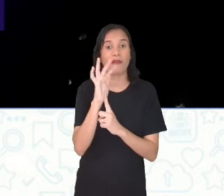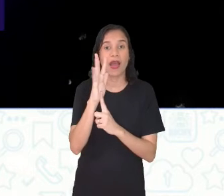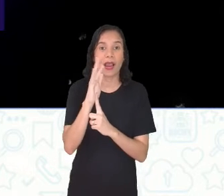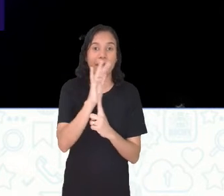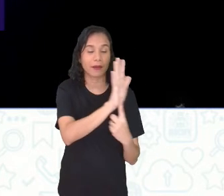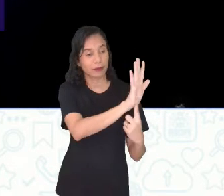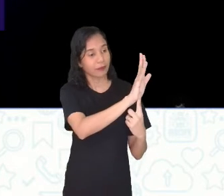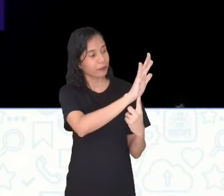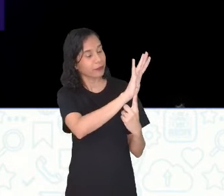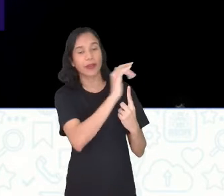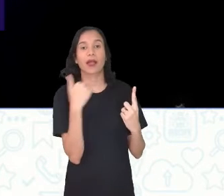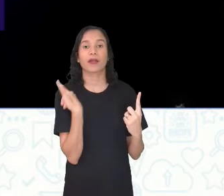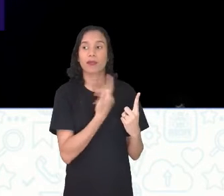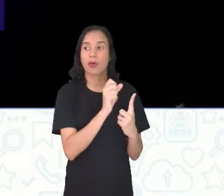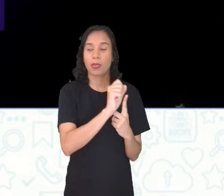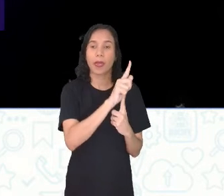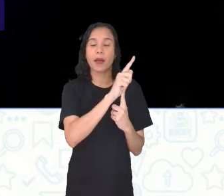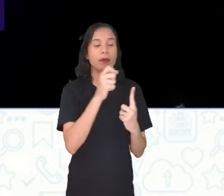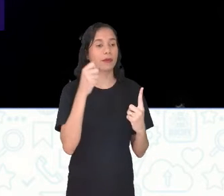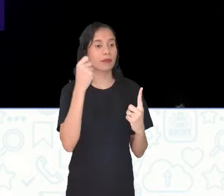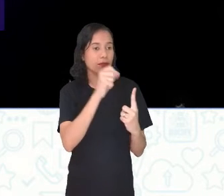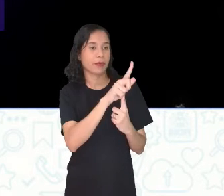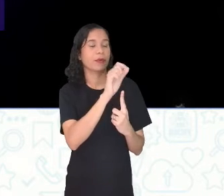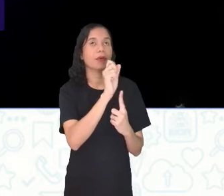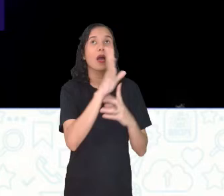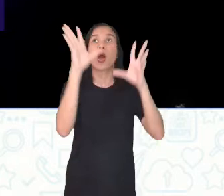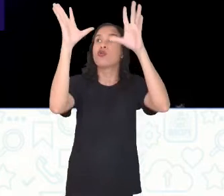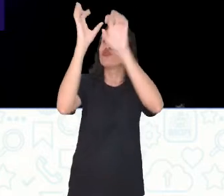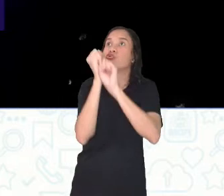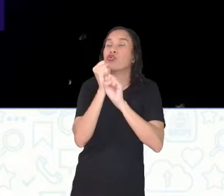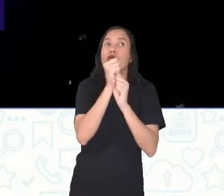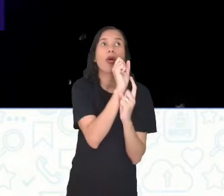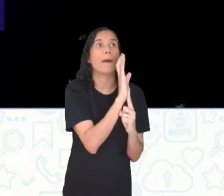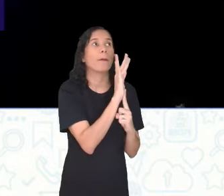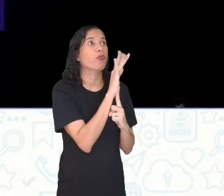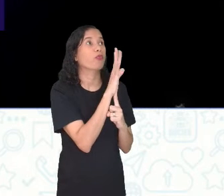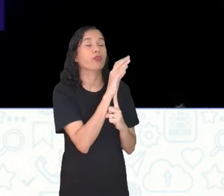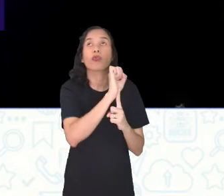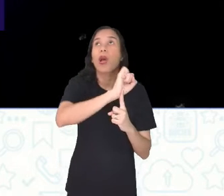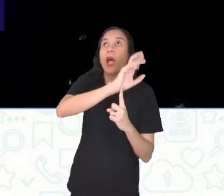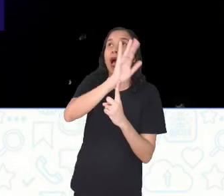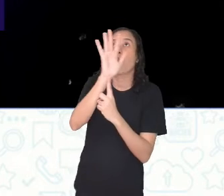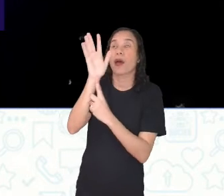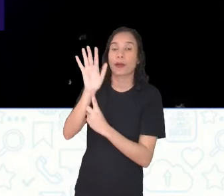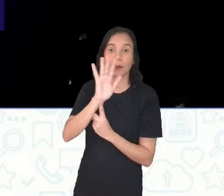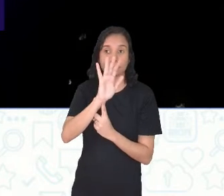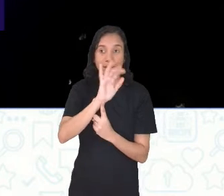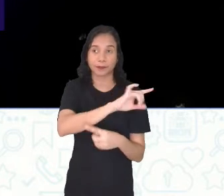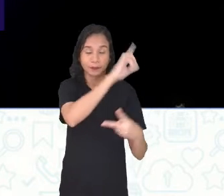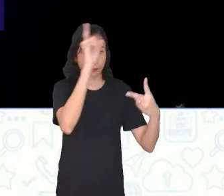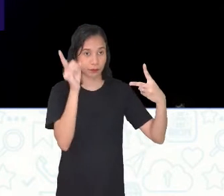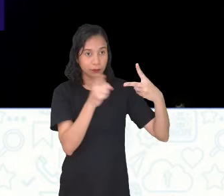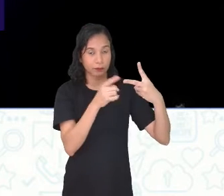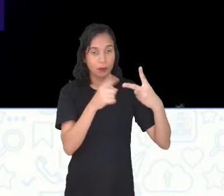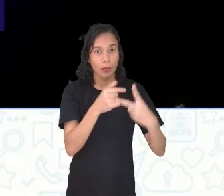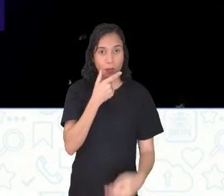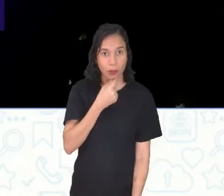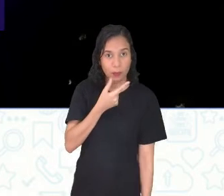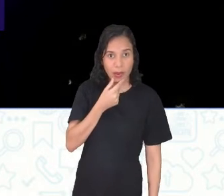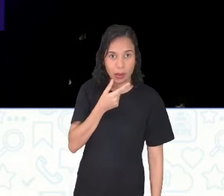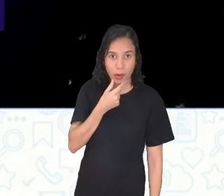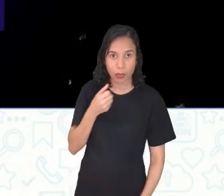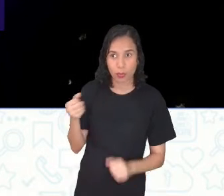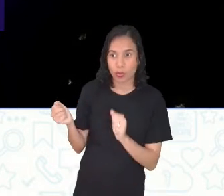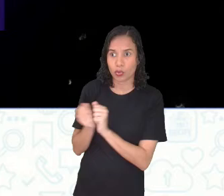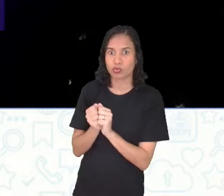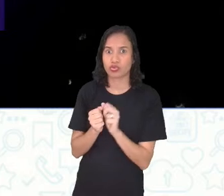àquela vela que a gente, né? Acende. Faltou energia, coloca a vela. Na segunda frase, ó, João